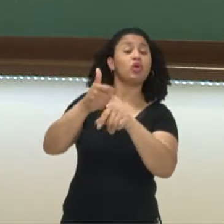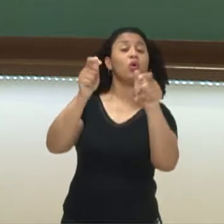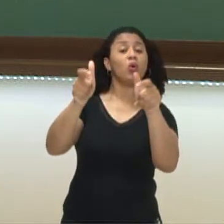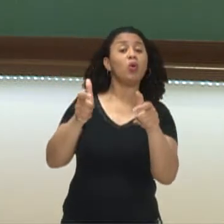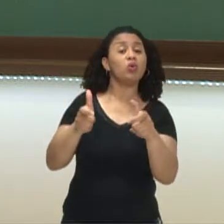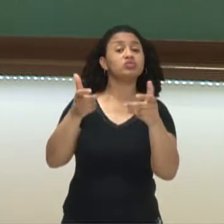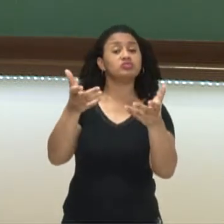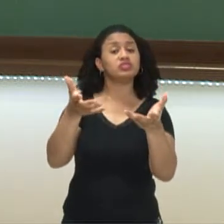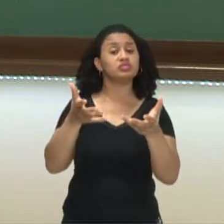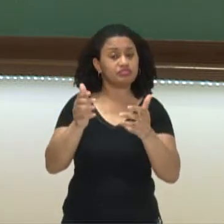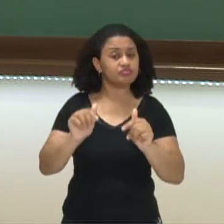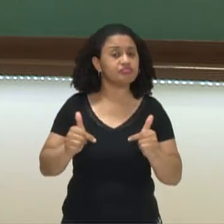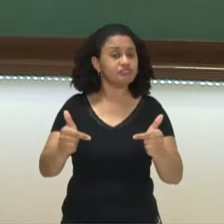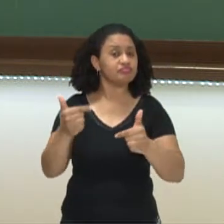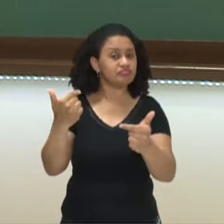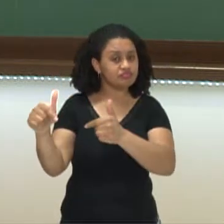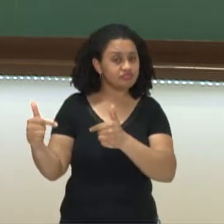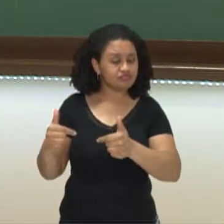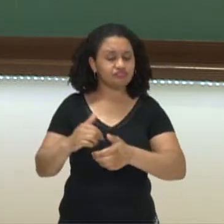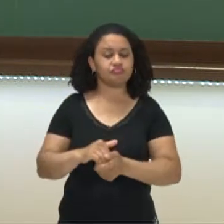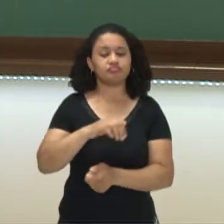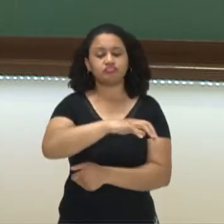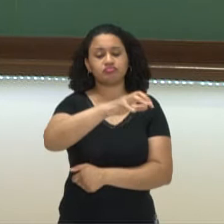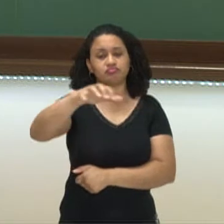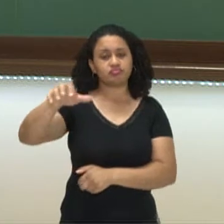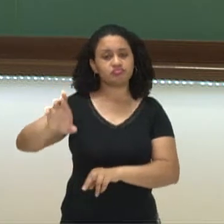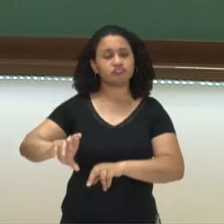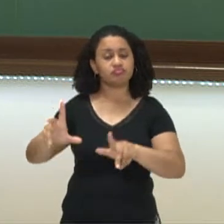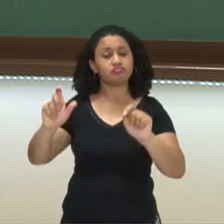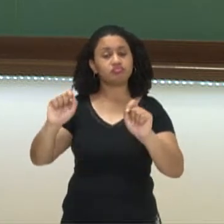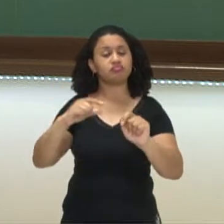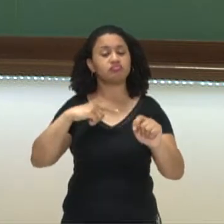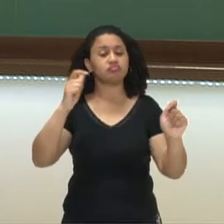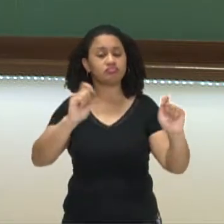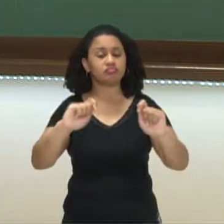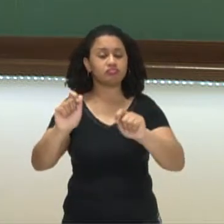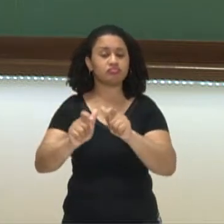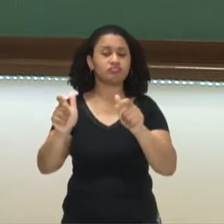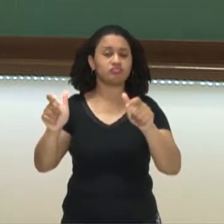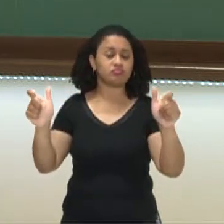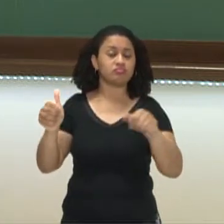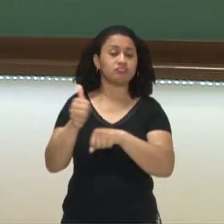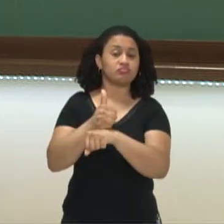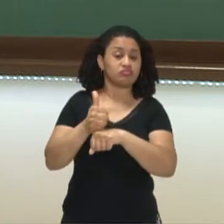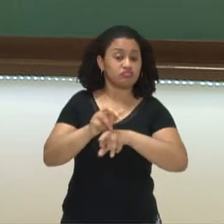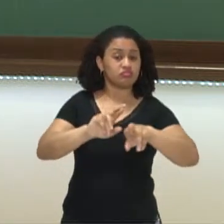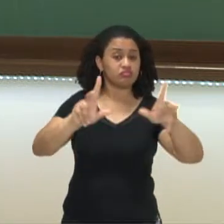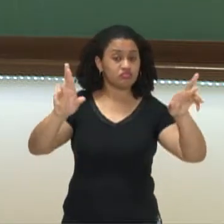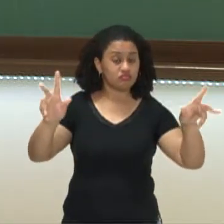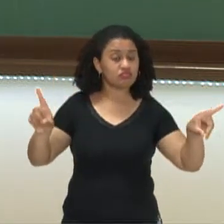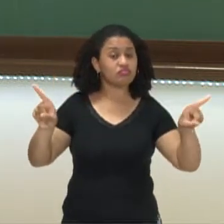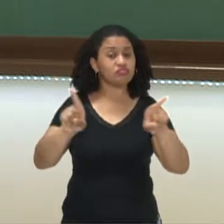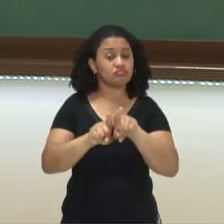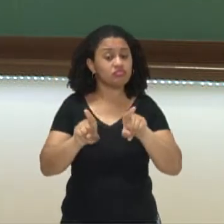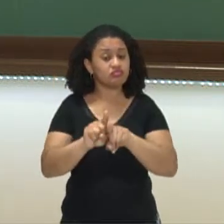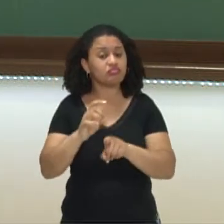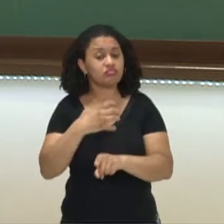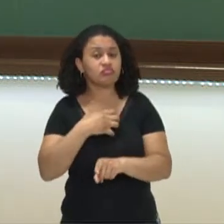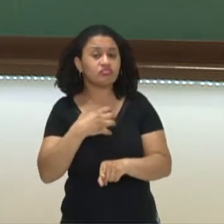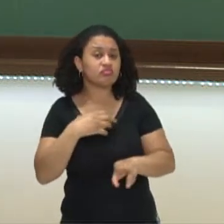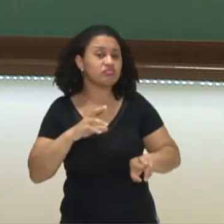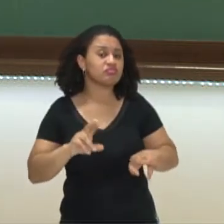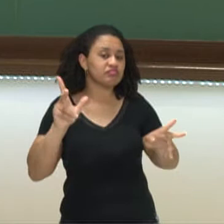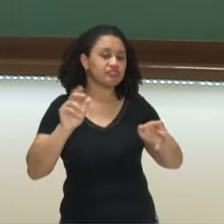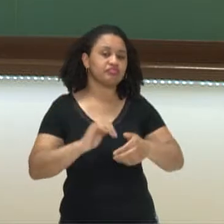atuar. Áreas diferentes vão oferecer possibilidades de crescimento profissional diferentes e de maneiras